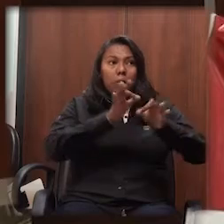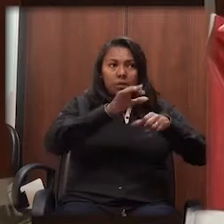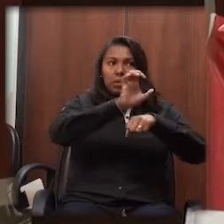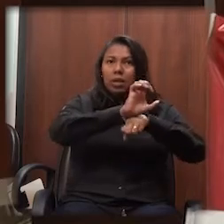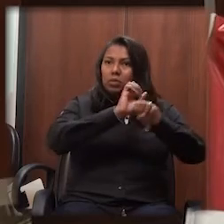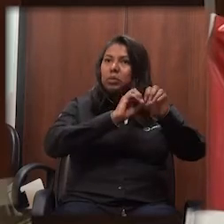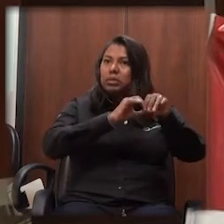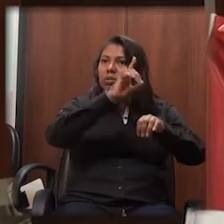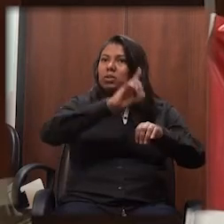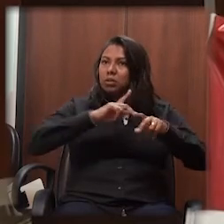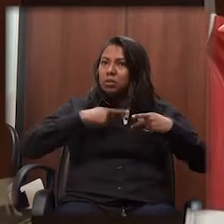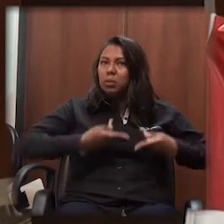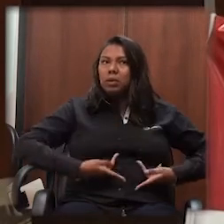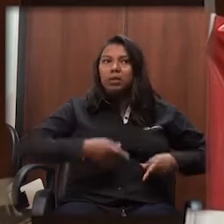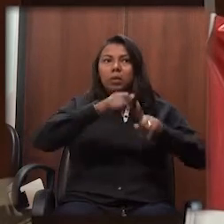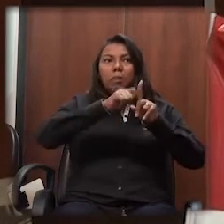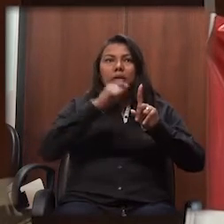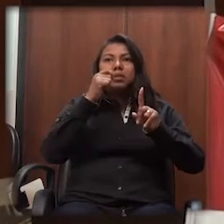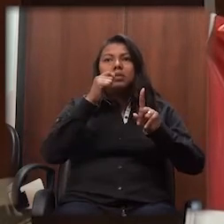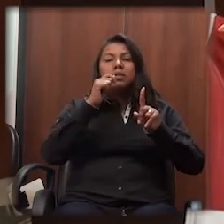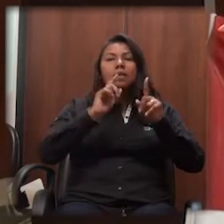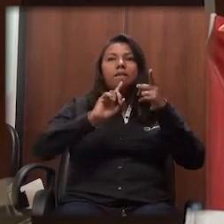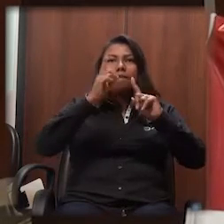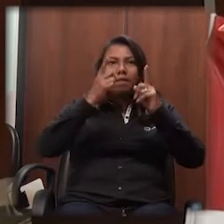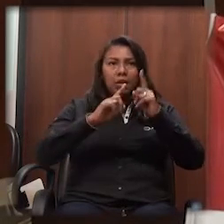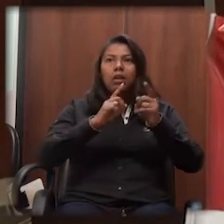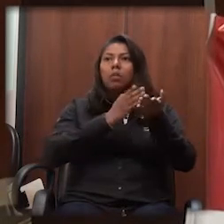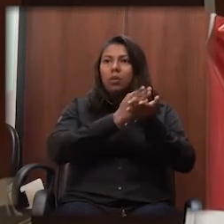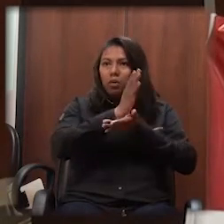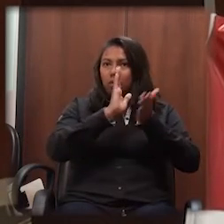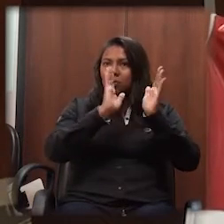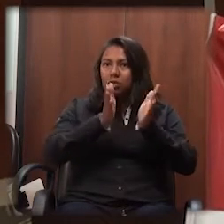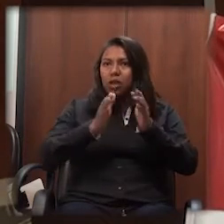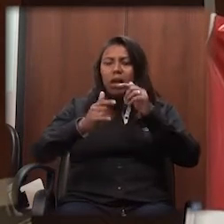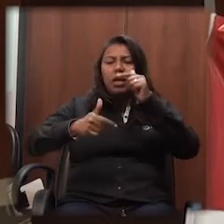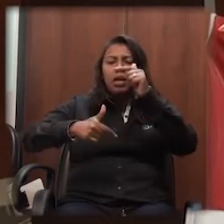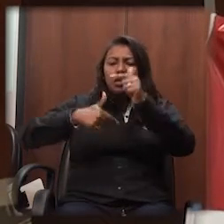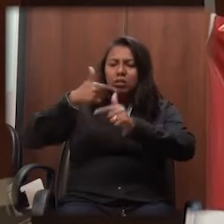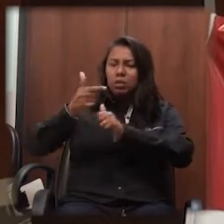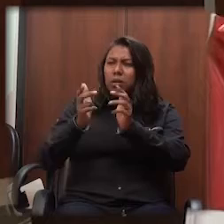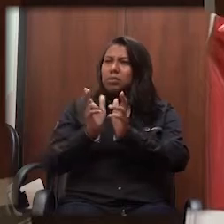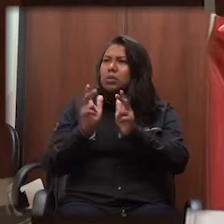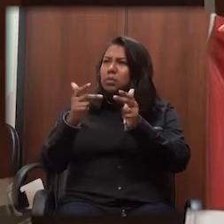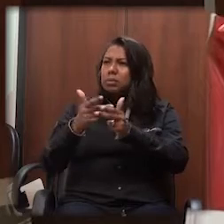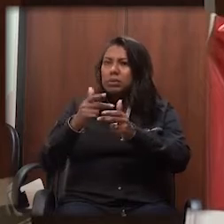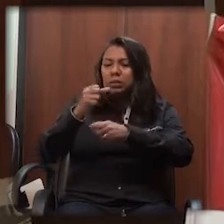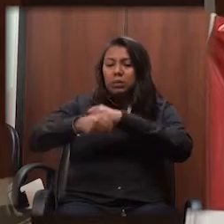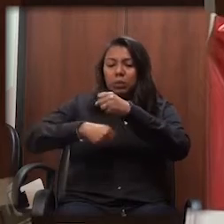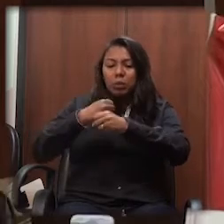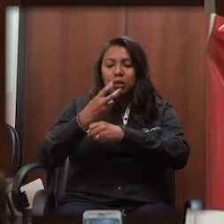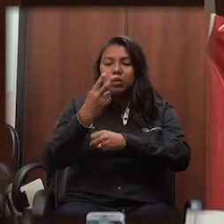de Educação em Direitos Humanos em fevereiro desse ano, e os trabalhos da comissão durante todo esse ano de